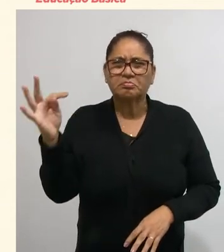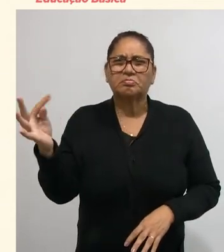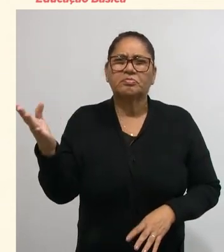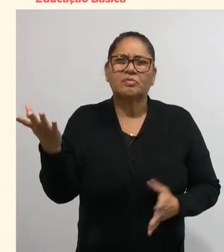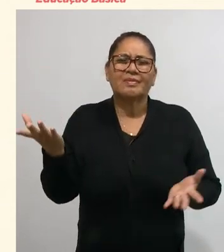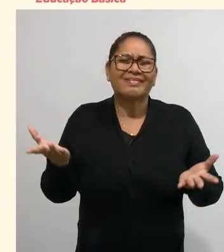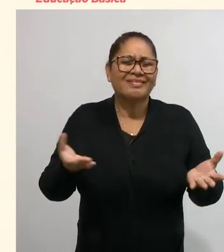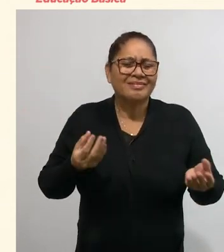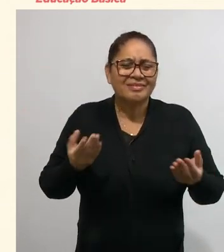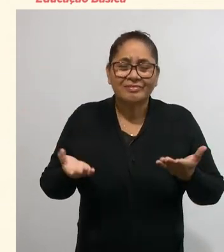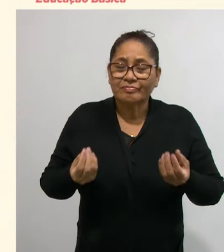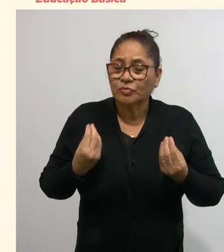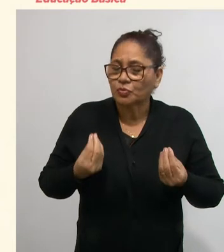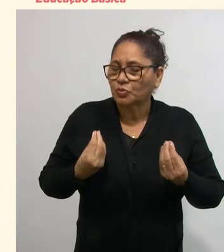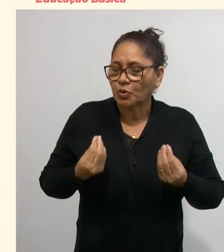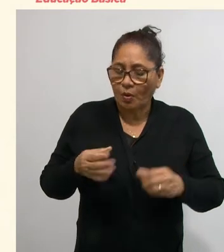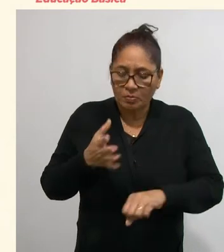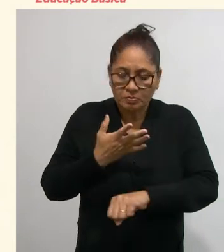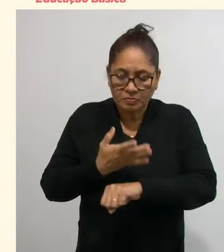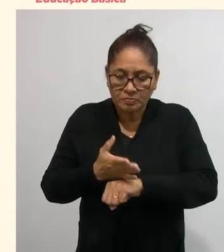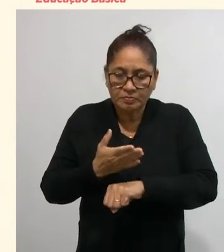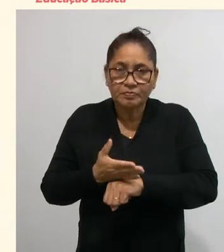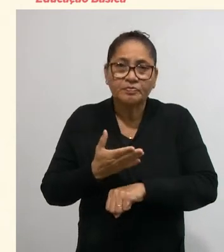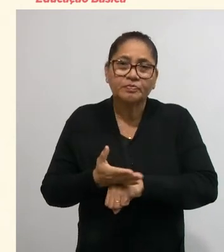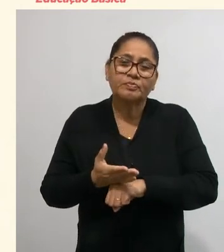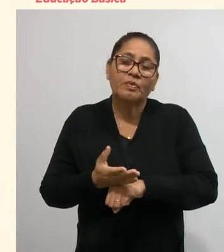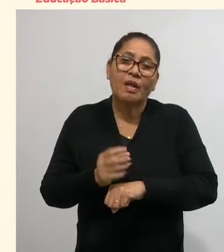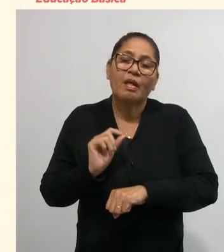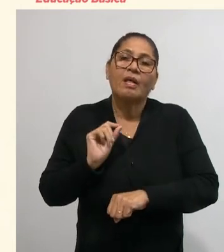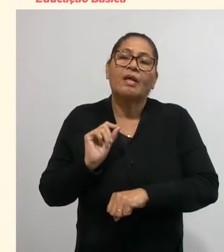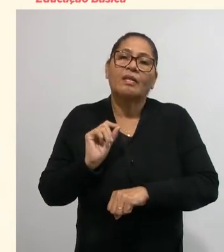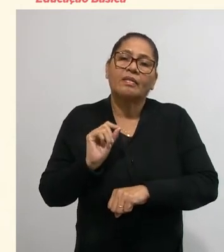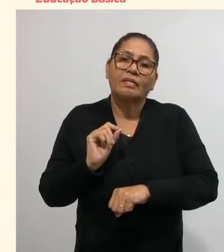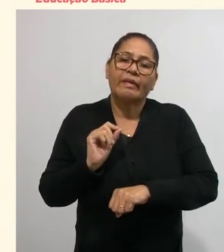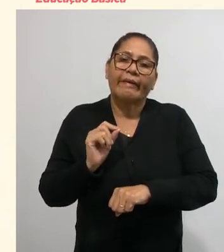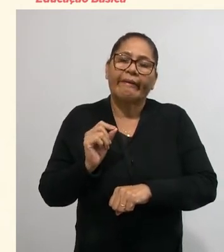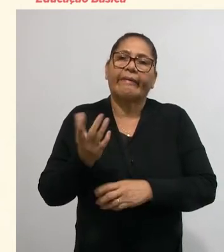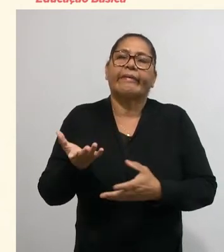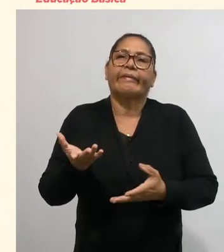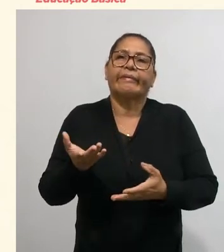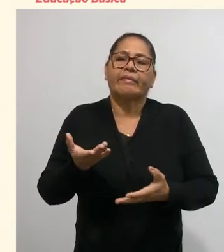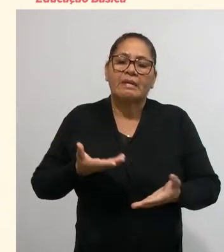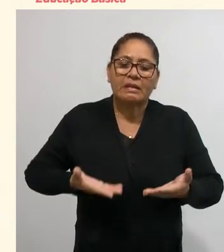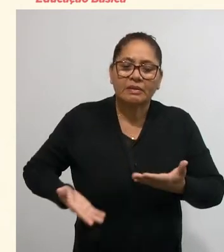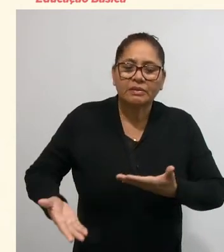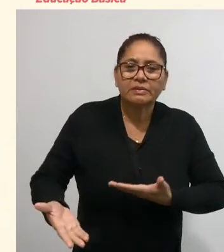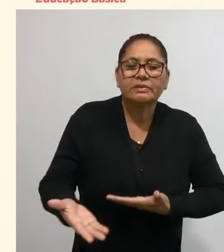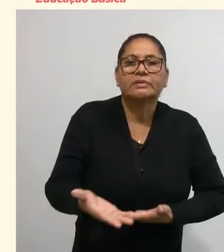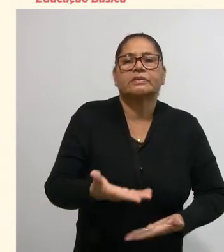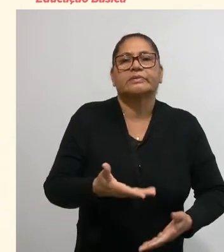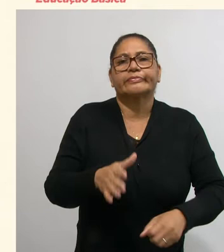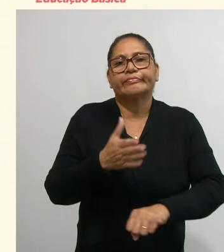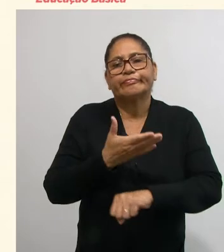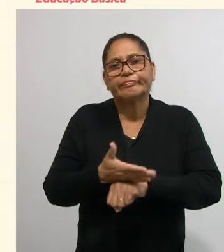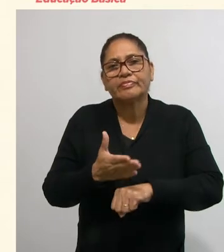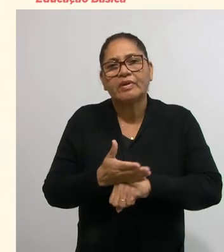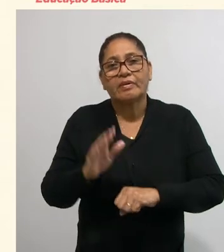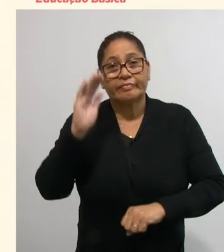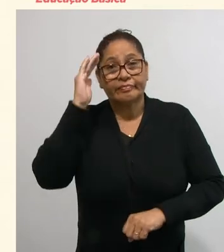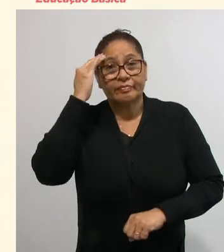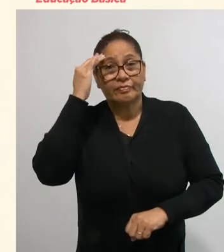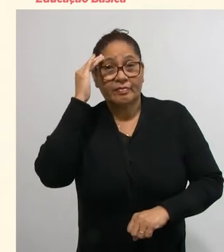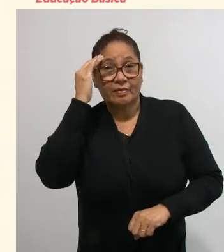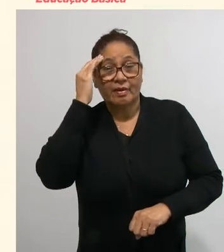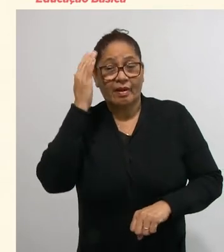reverberam de certa forma da nossa prática que tem estreita relação com a nossa prática vamos compreender a